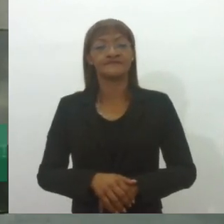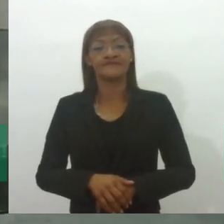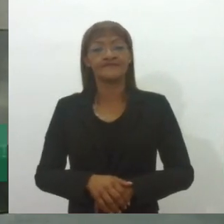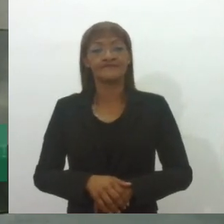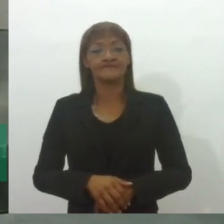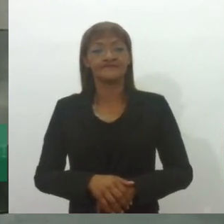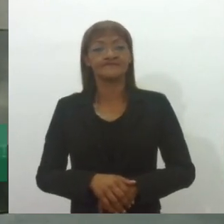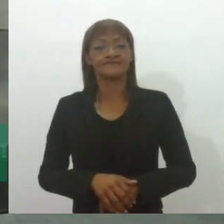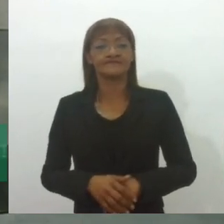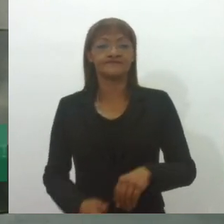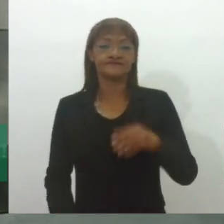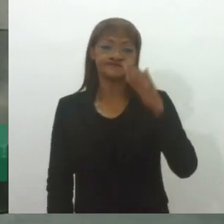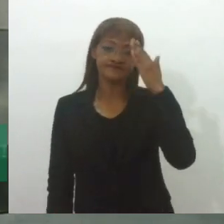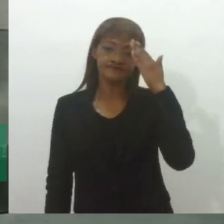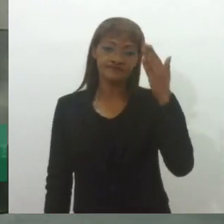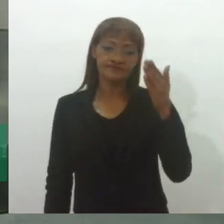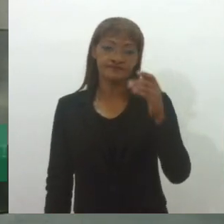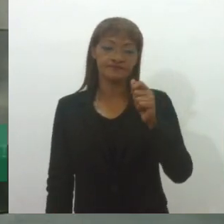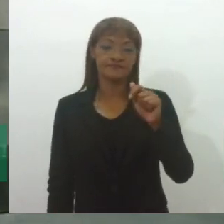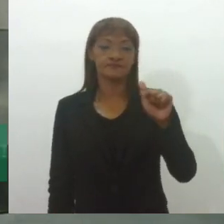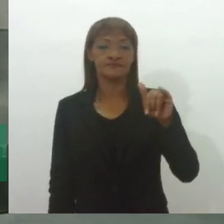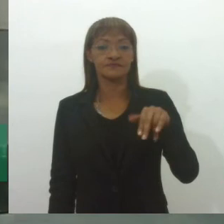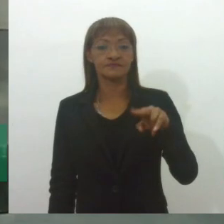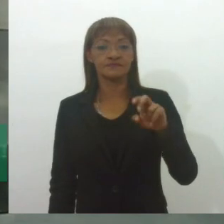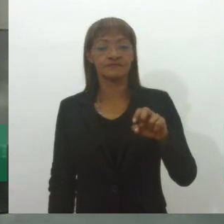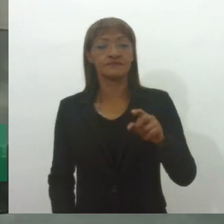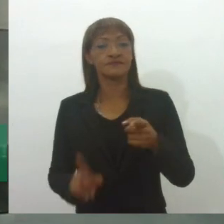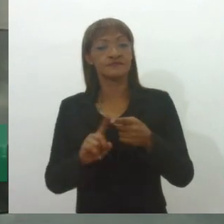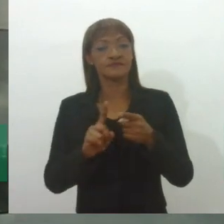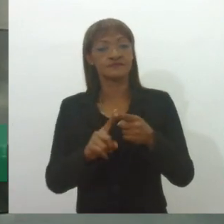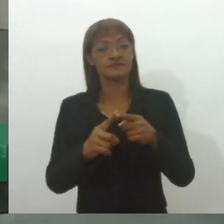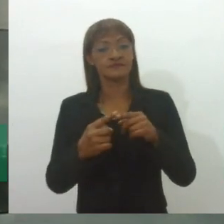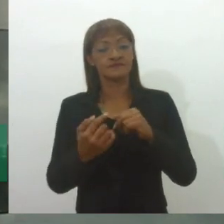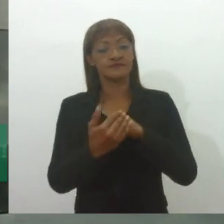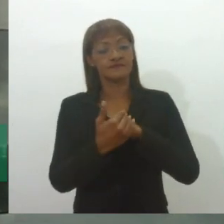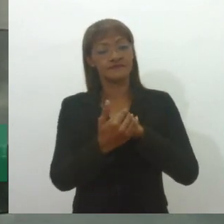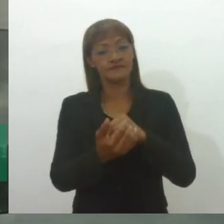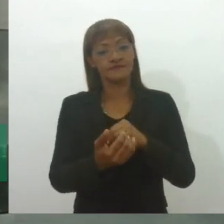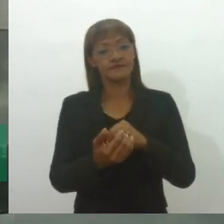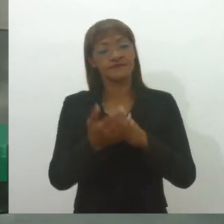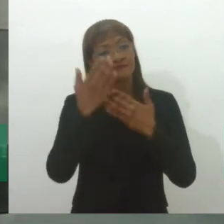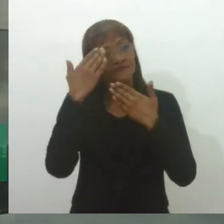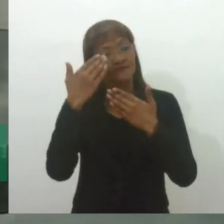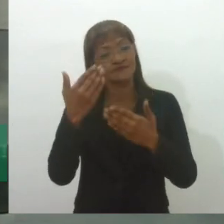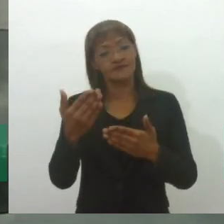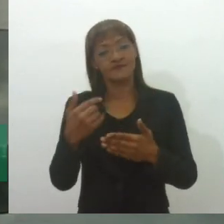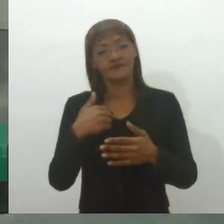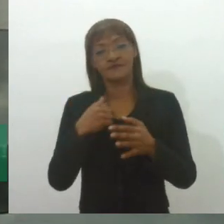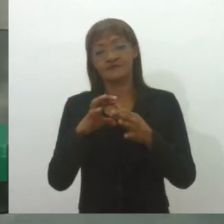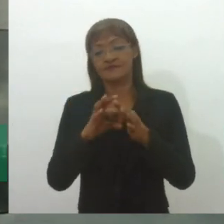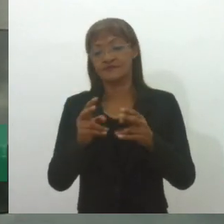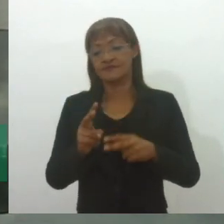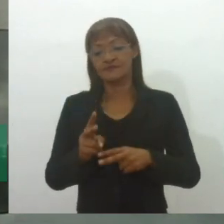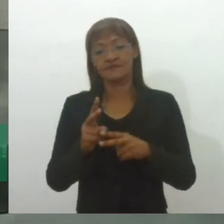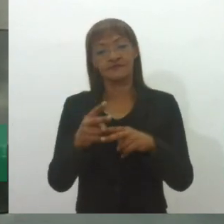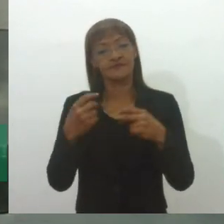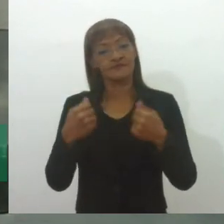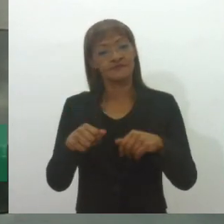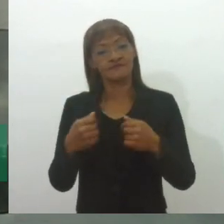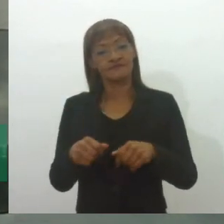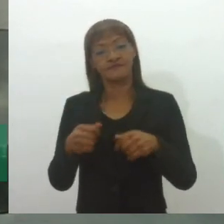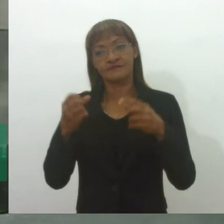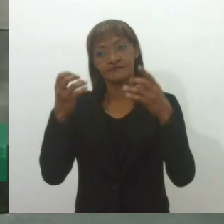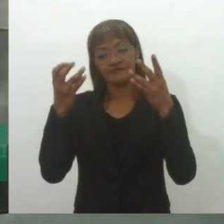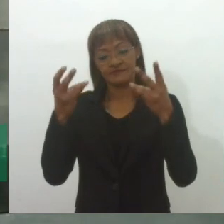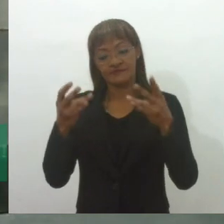Obrigado, Aline. Eu que agradeço o convite. Estou à disposição, né, sempre que precisar, que eu puder esclarecer na minha